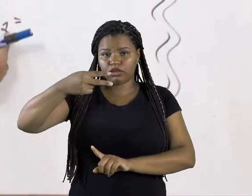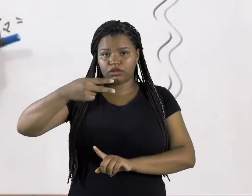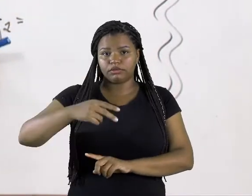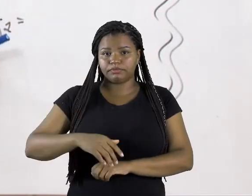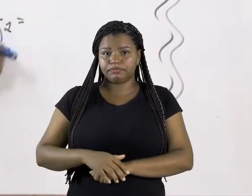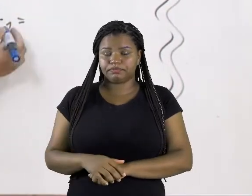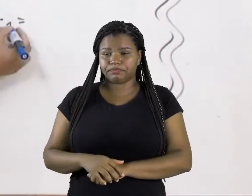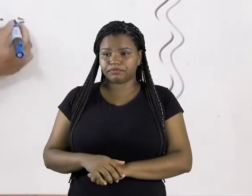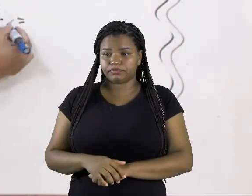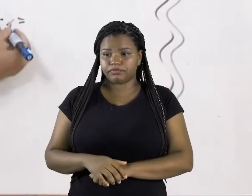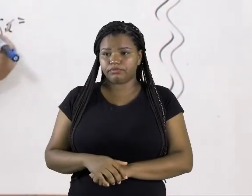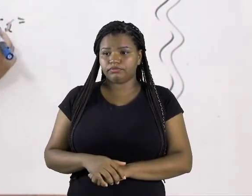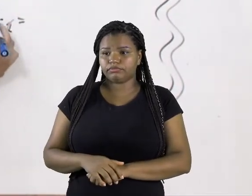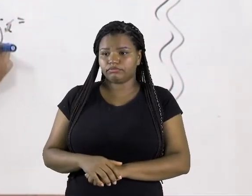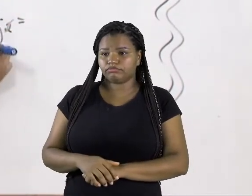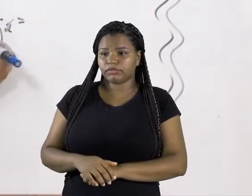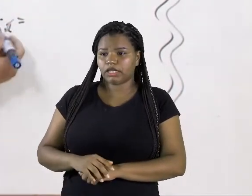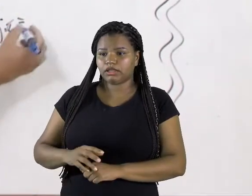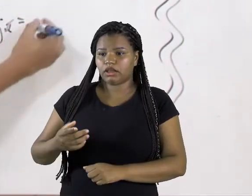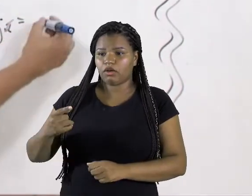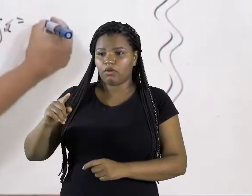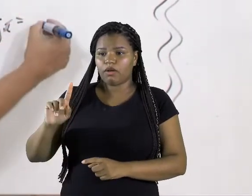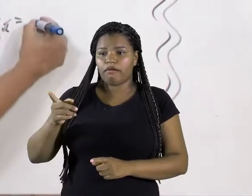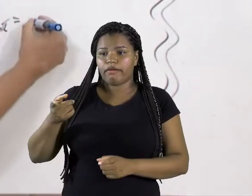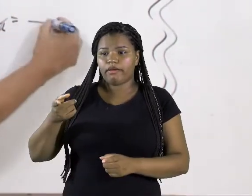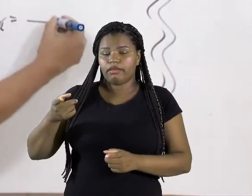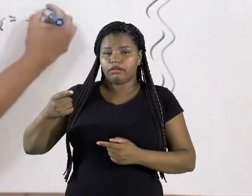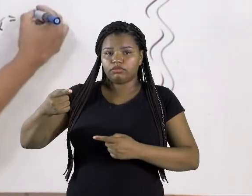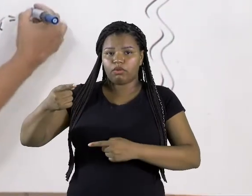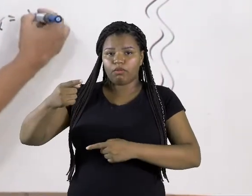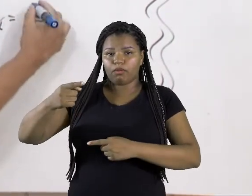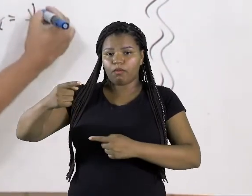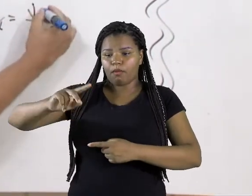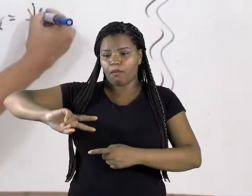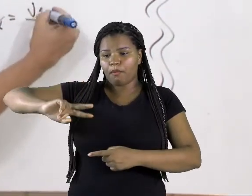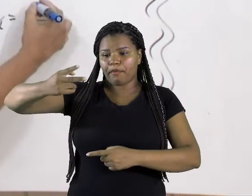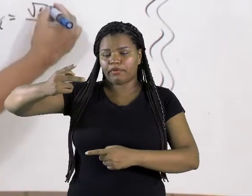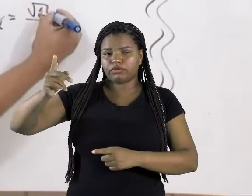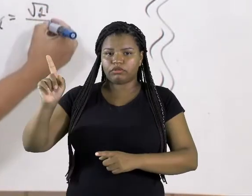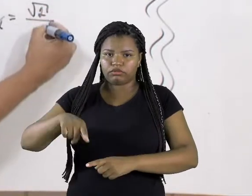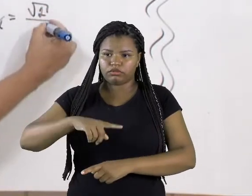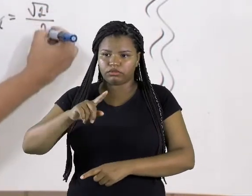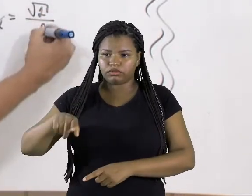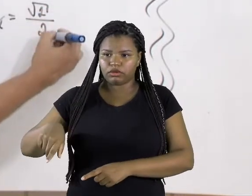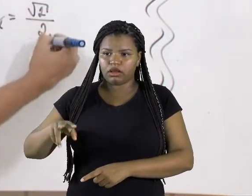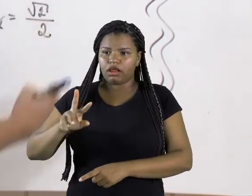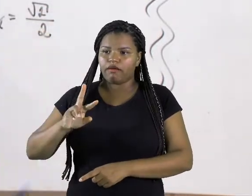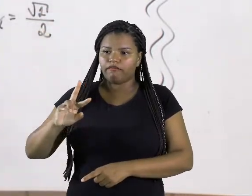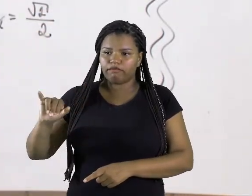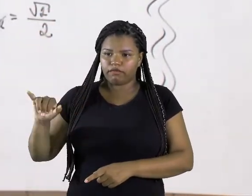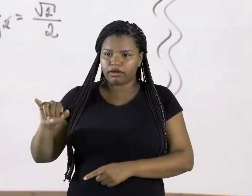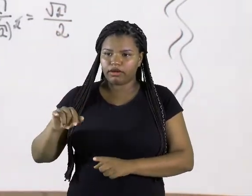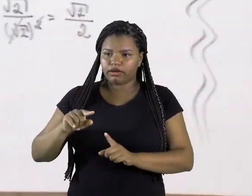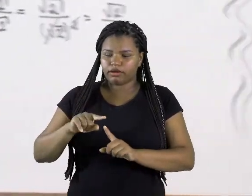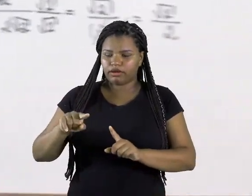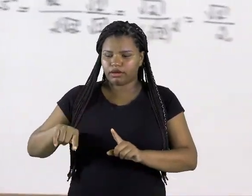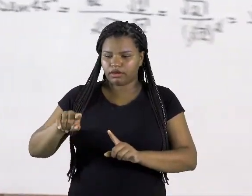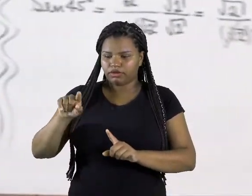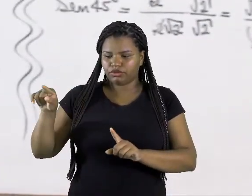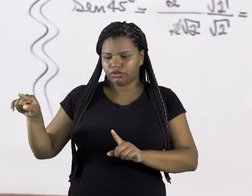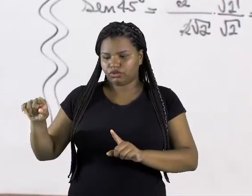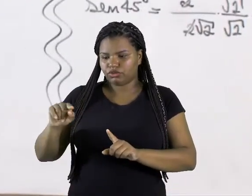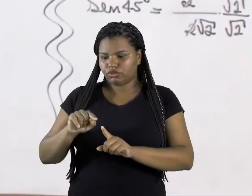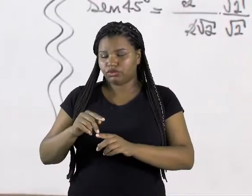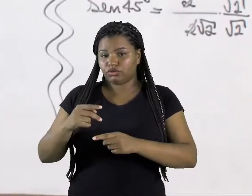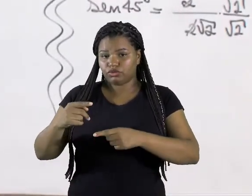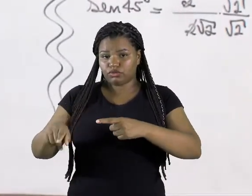Como essas operações são opostas, elas se cancelam. Então, eu vou ter raiz de 2 sobre 2. Então, aqui eu achei o